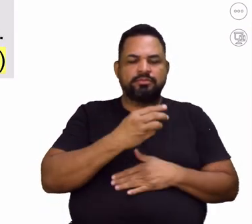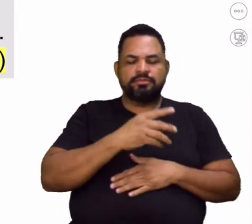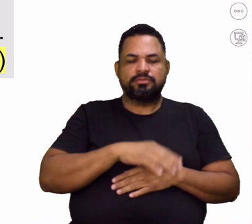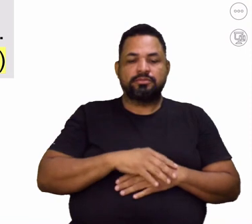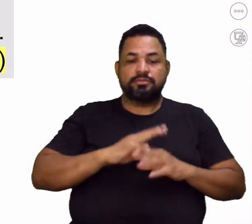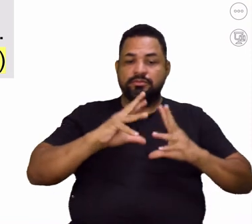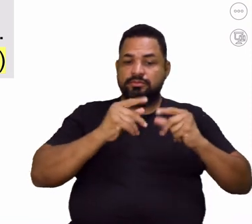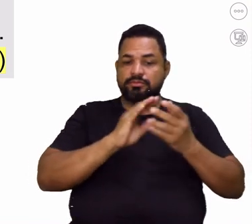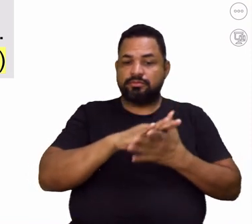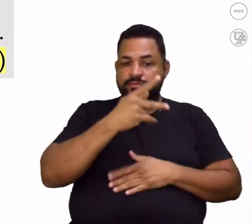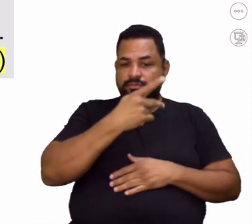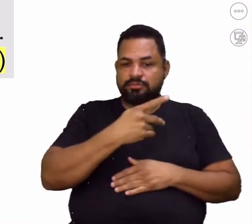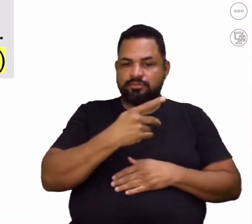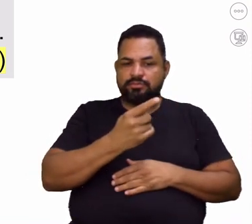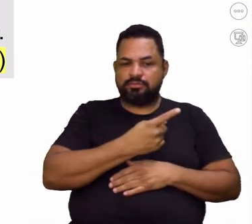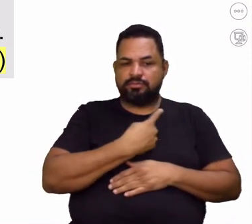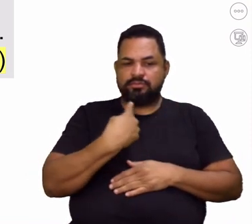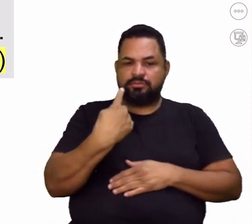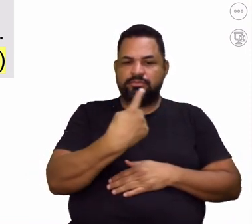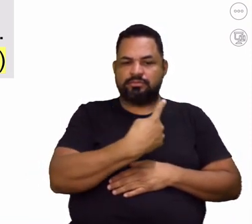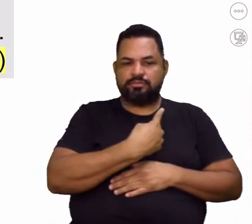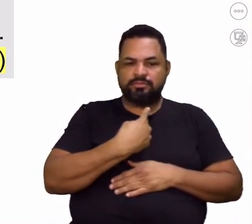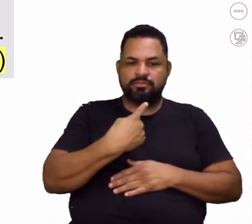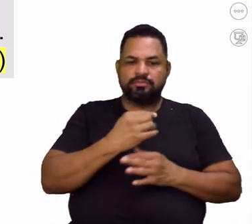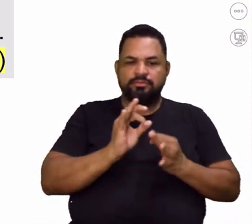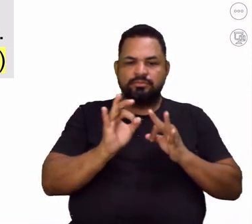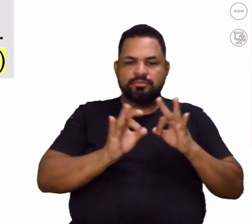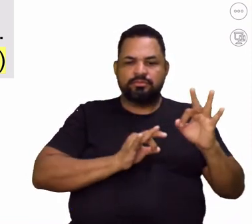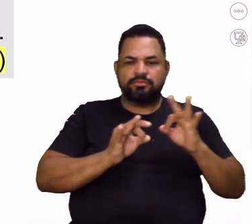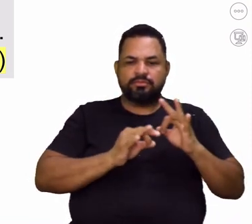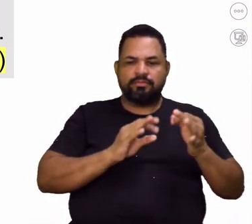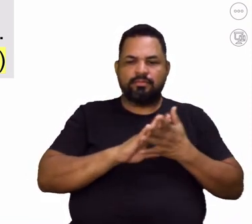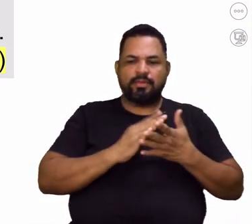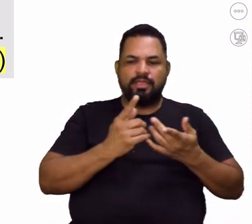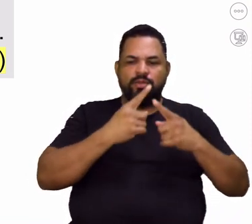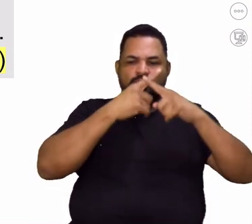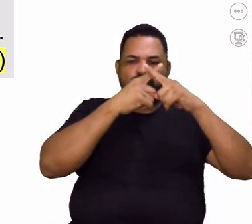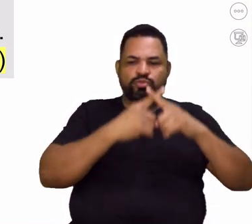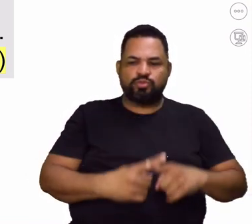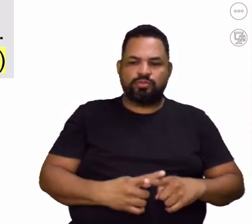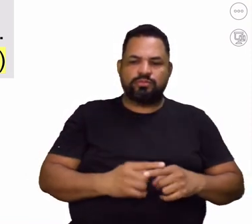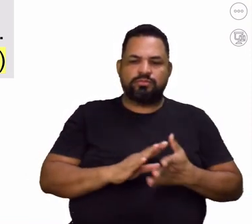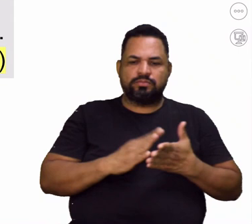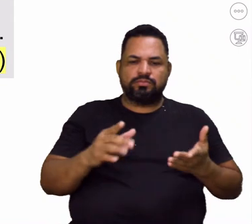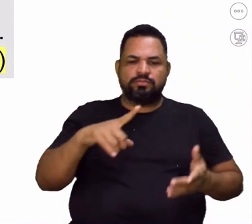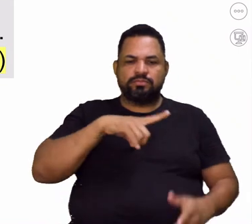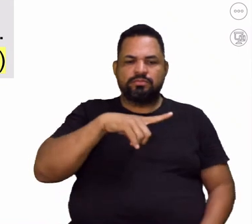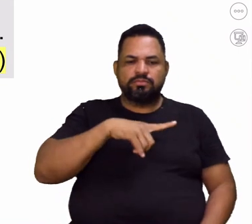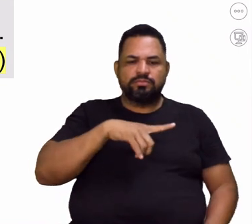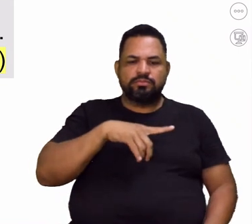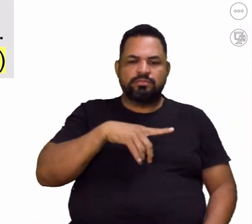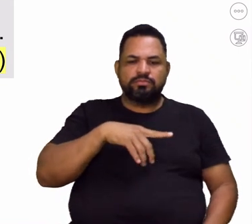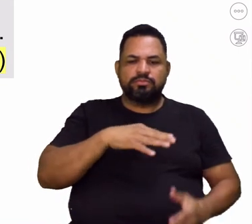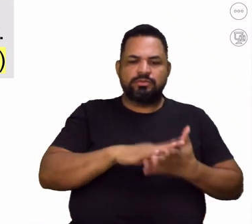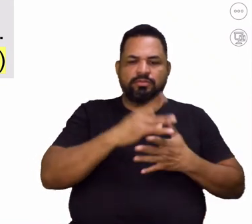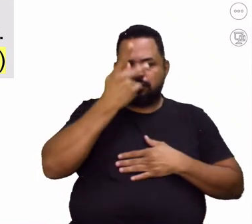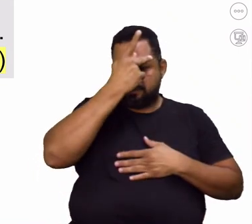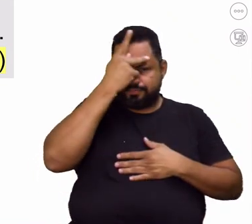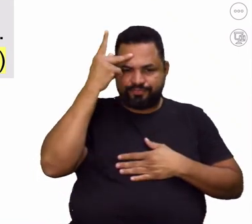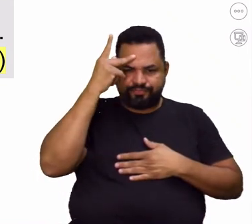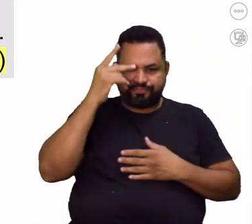atletas estamos preparados para o jogo. Então, aqui houve uma silepse de